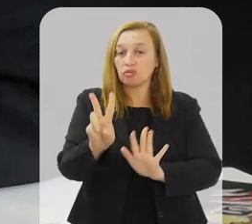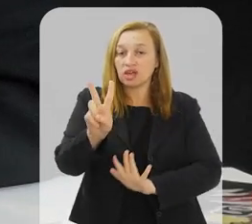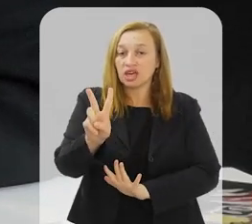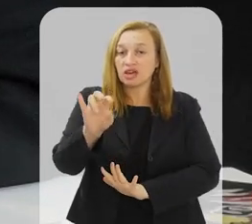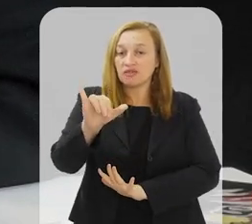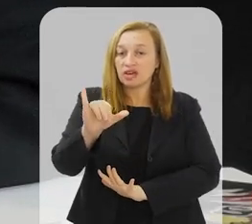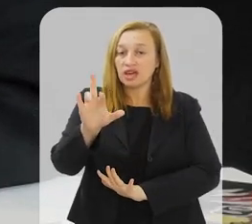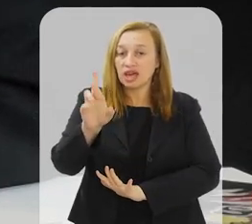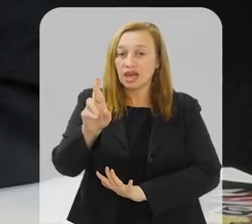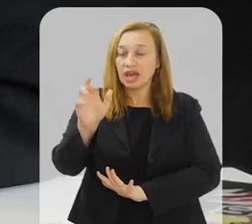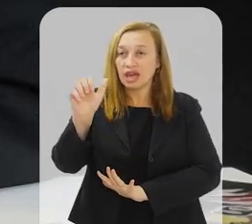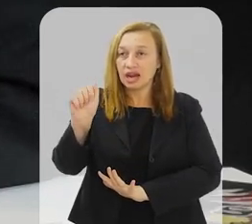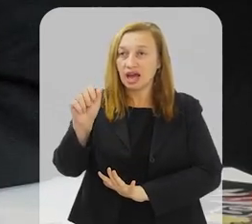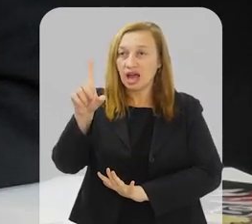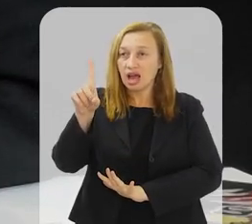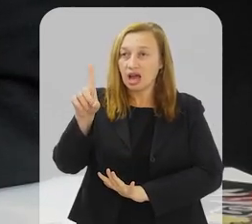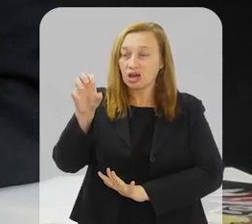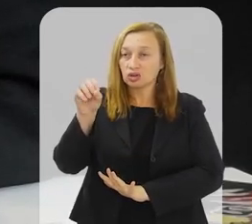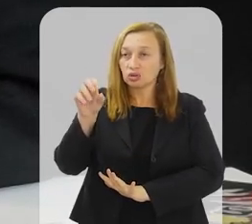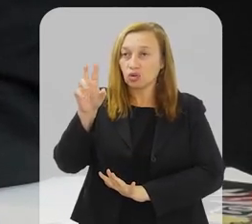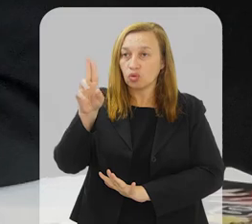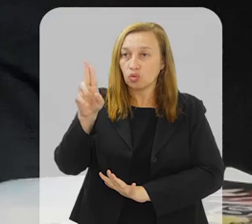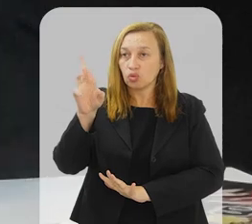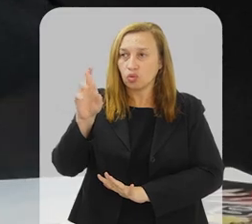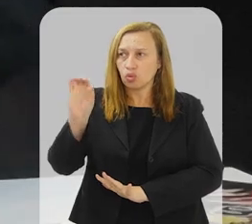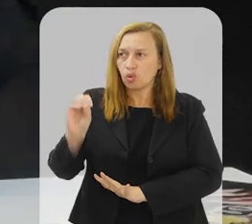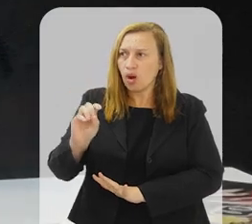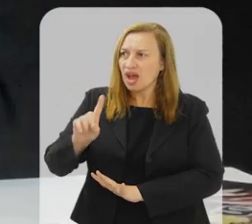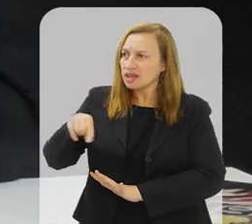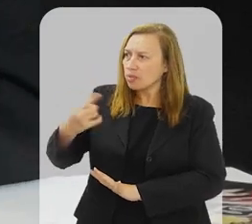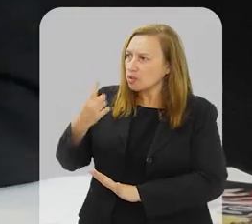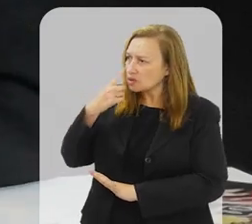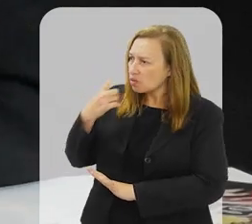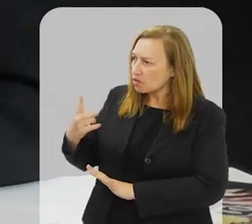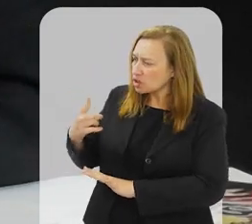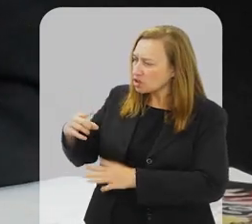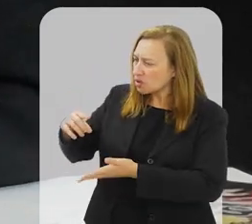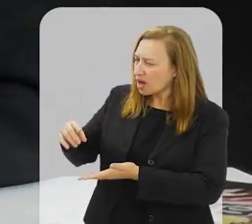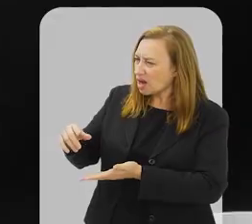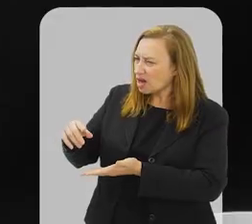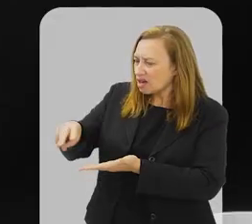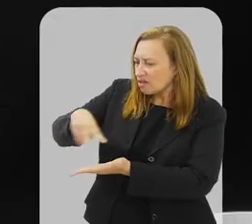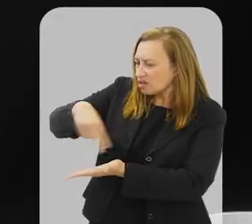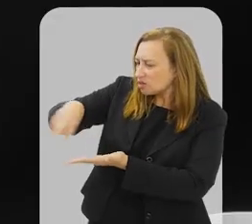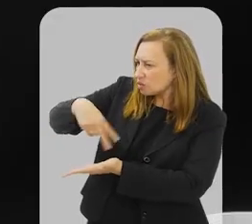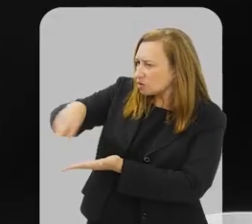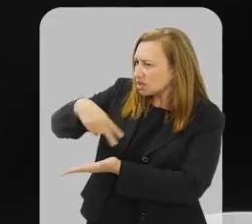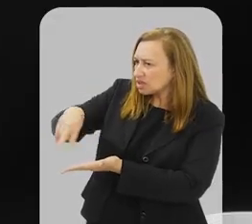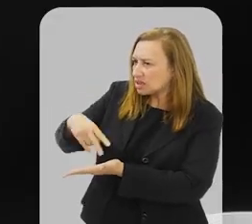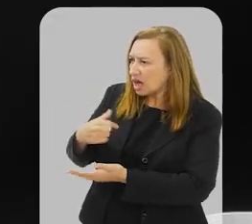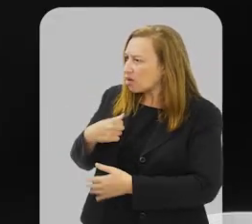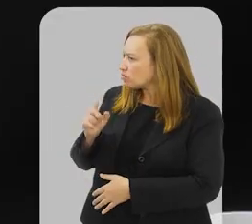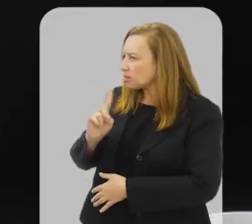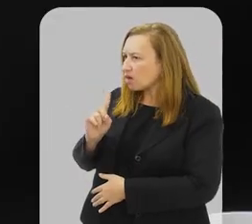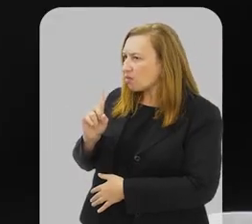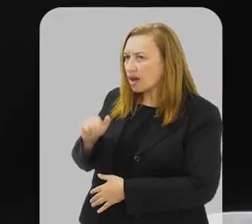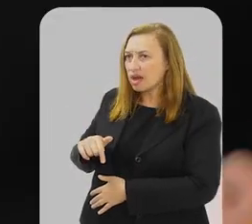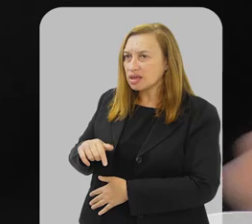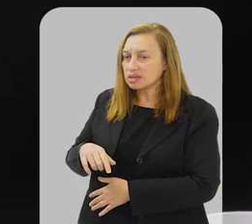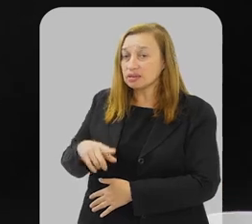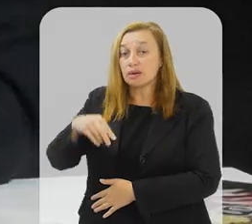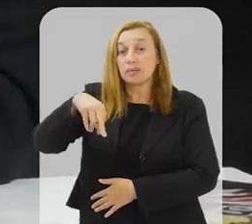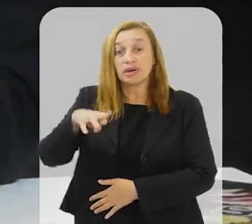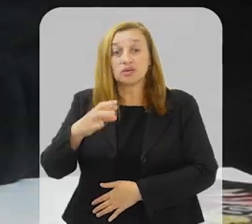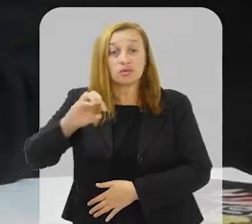Ah tá bom daqui a pouco eu tô vendo movimentação coreografia Coisa e Tal falei meu Deus não é isso aí o máximo